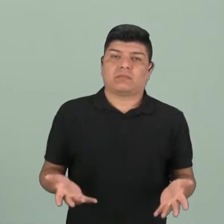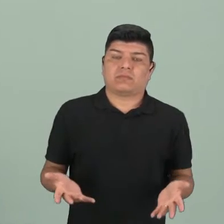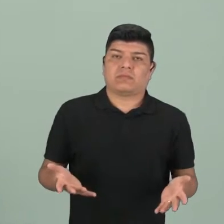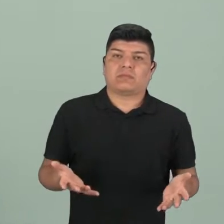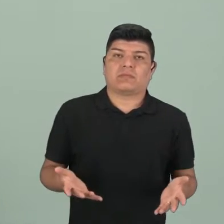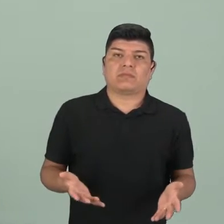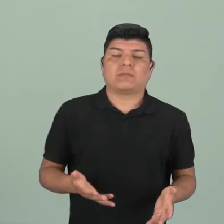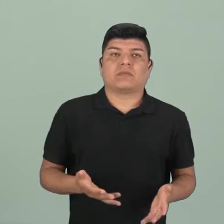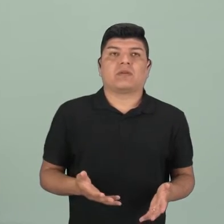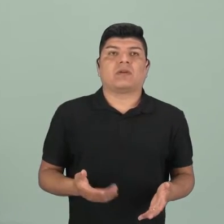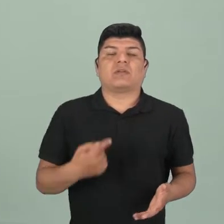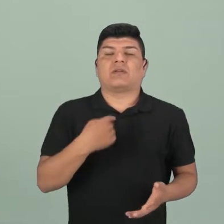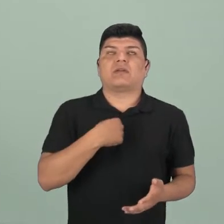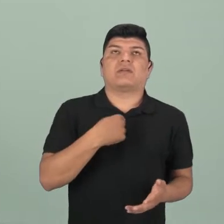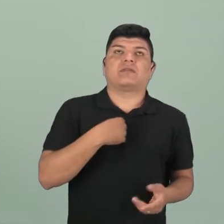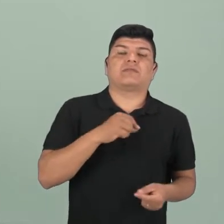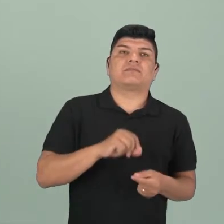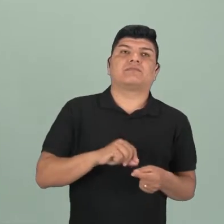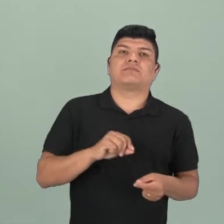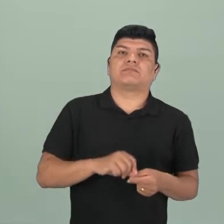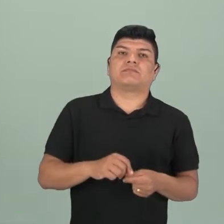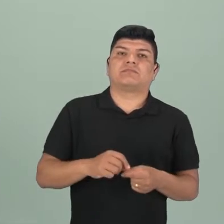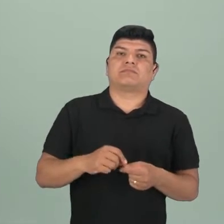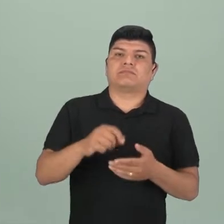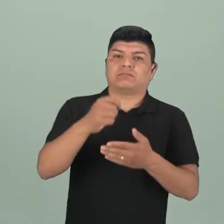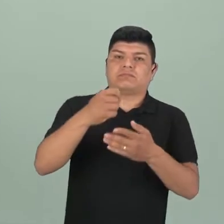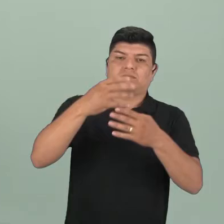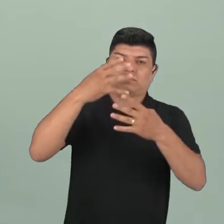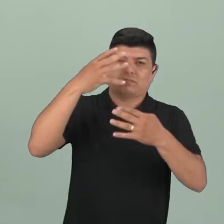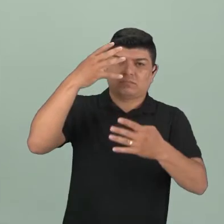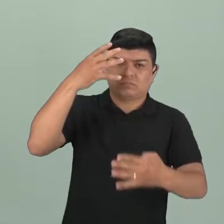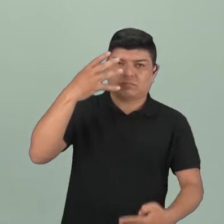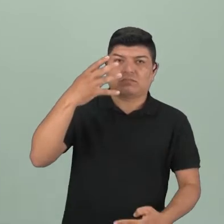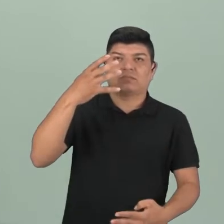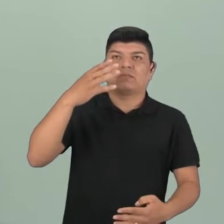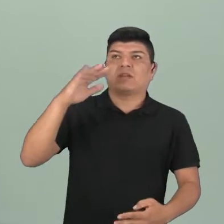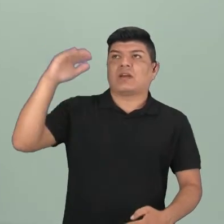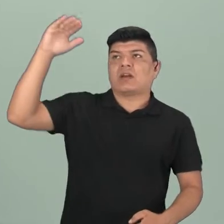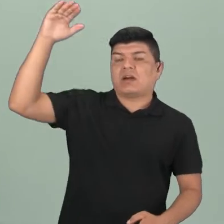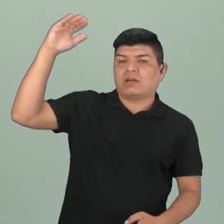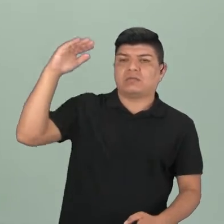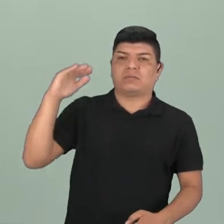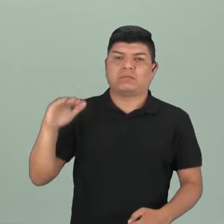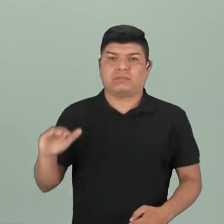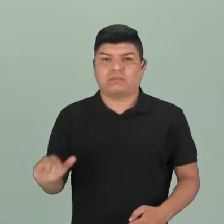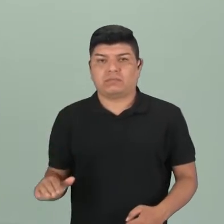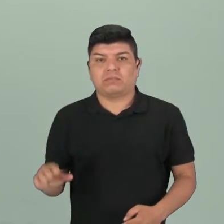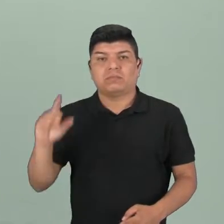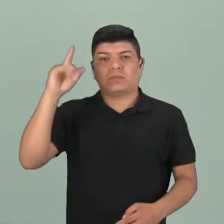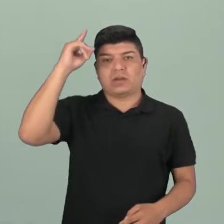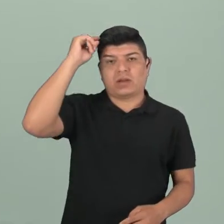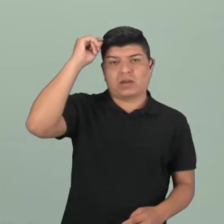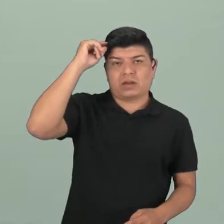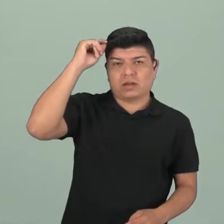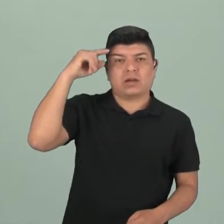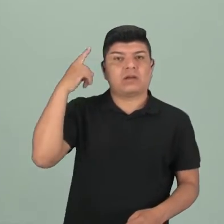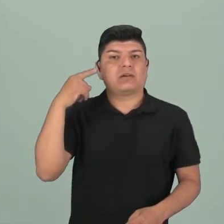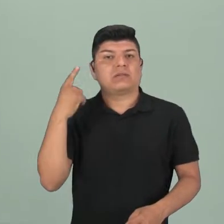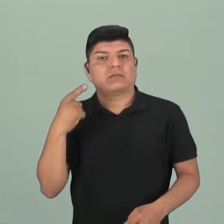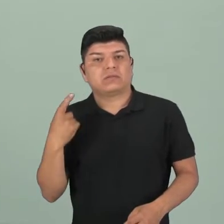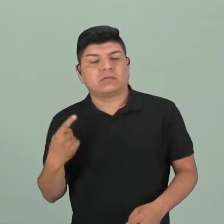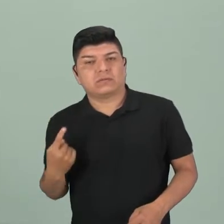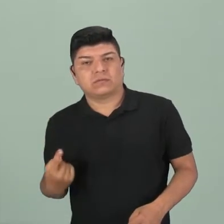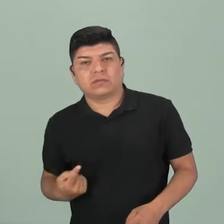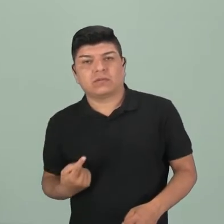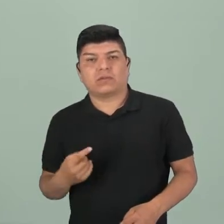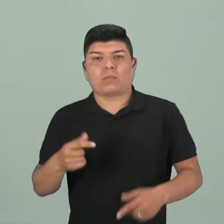né? Quando eu estou fazendo a descrição de uma característica da pessoa, ela é alta, baixa, cabelo